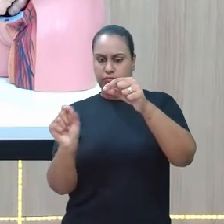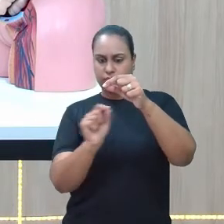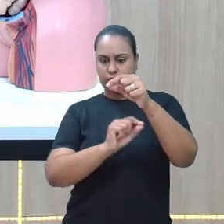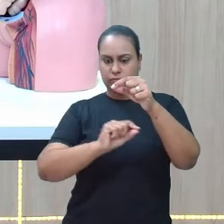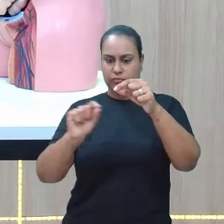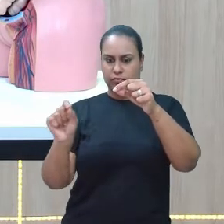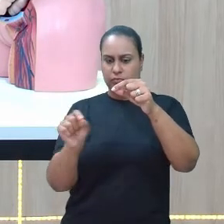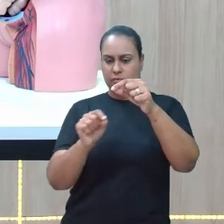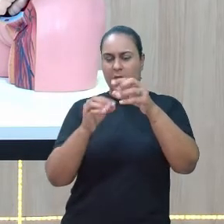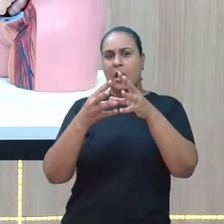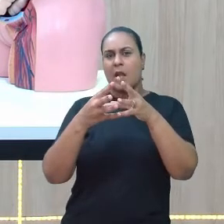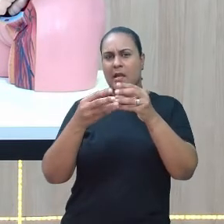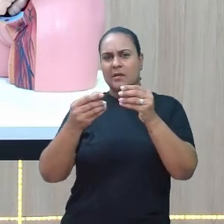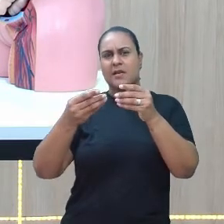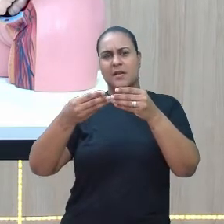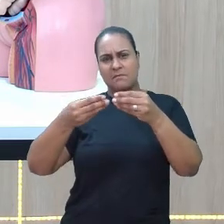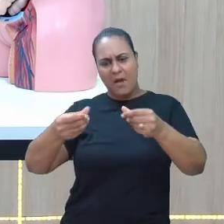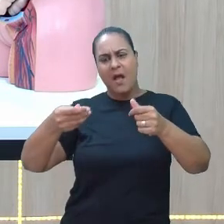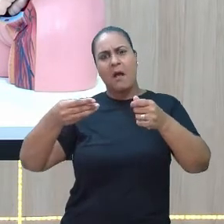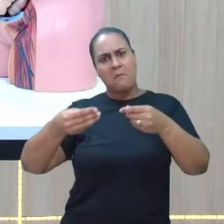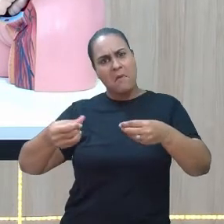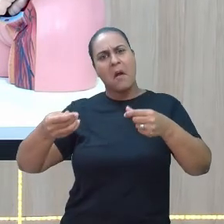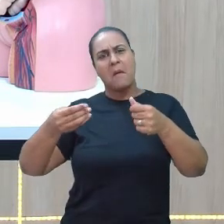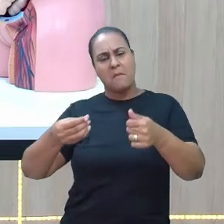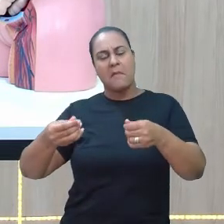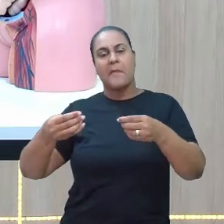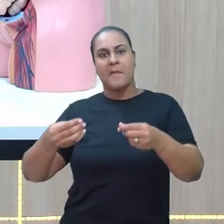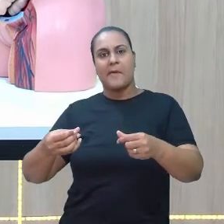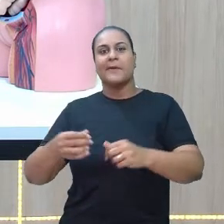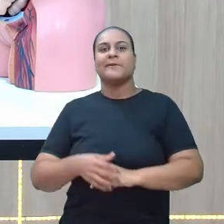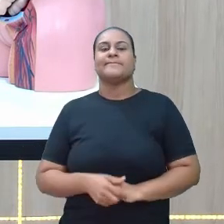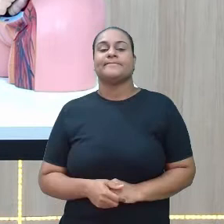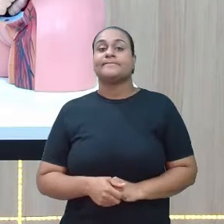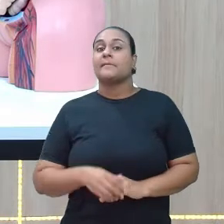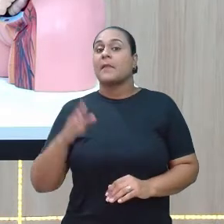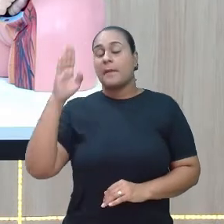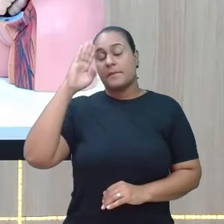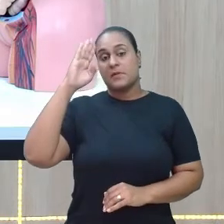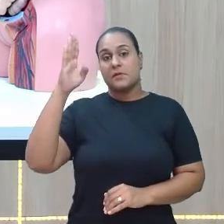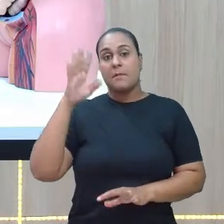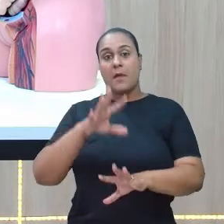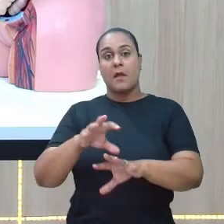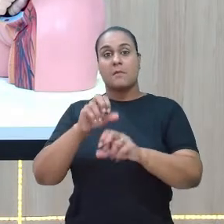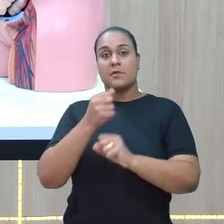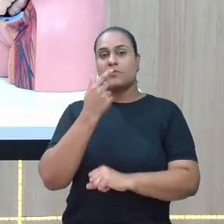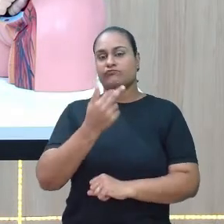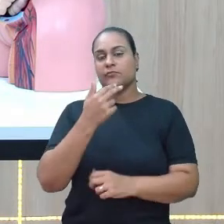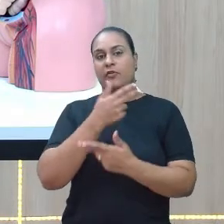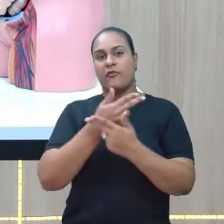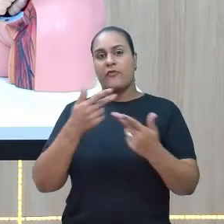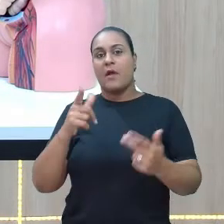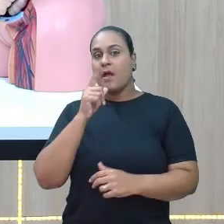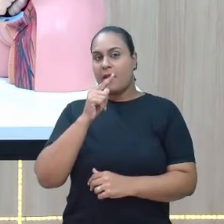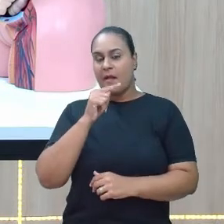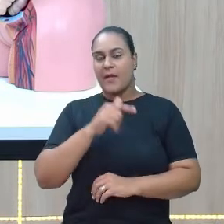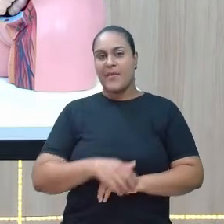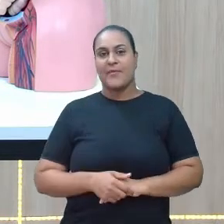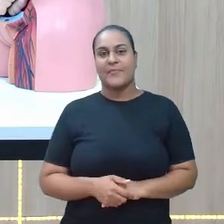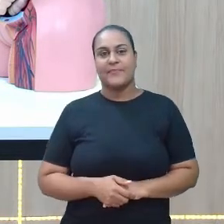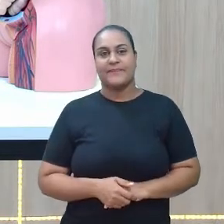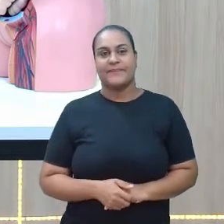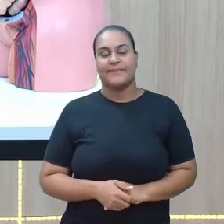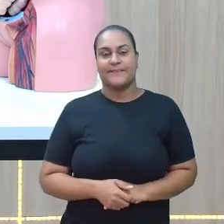sendo bem digerido no intestino delgado, principalmente a absorção de nutrientes e de água.